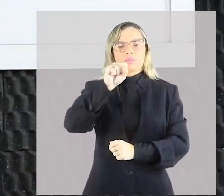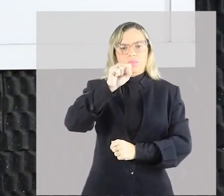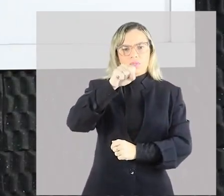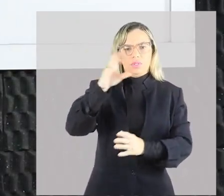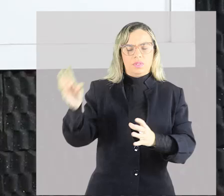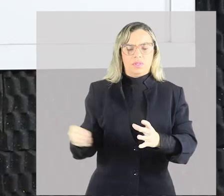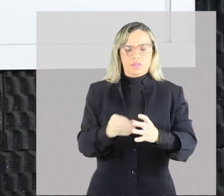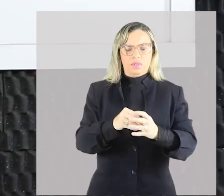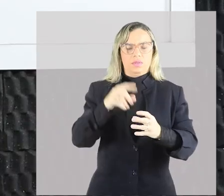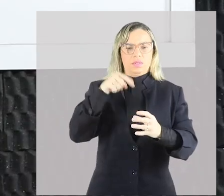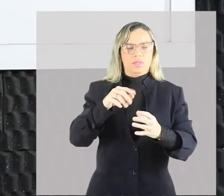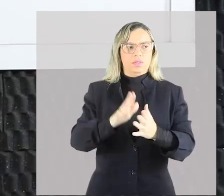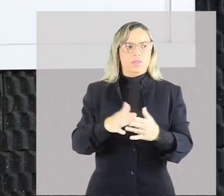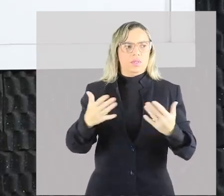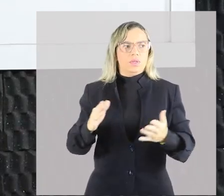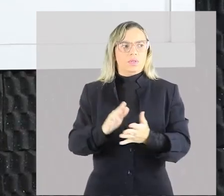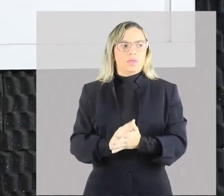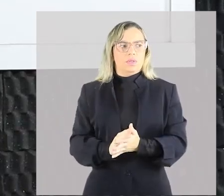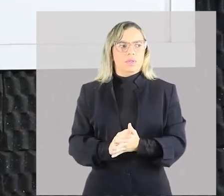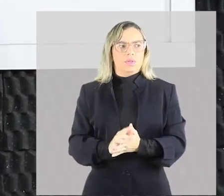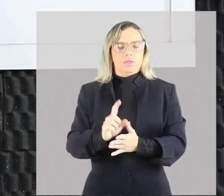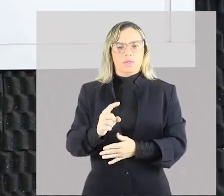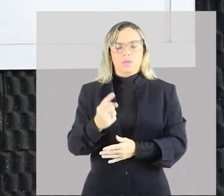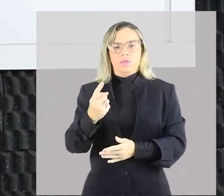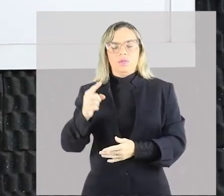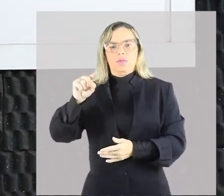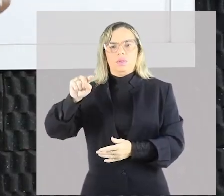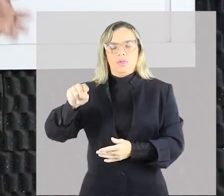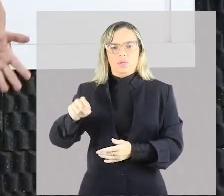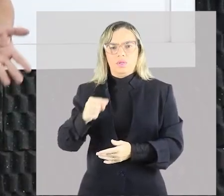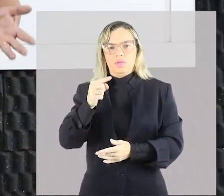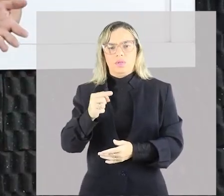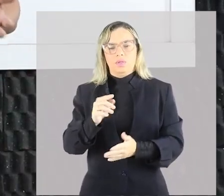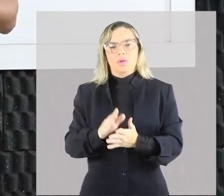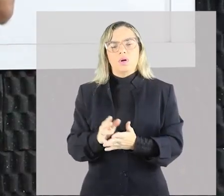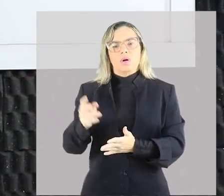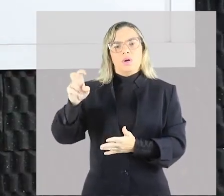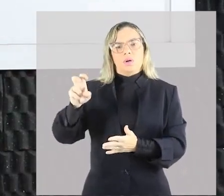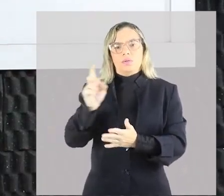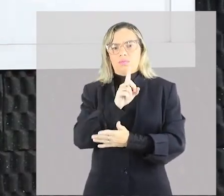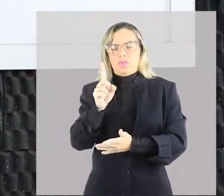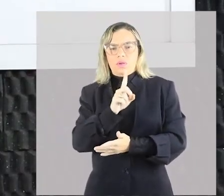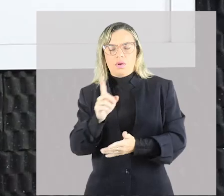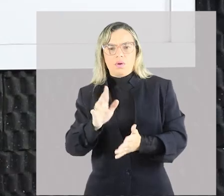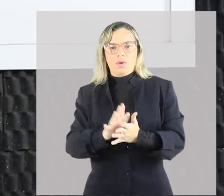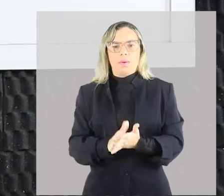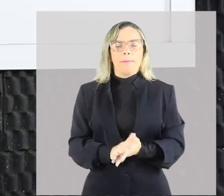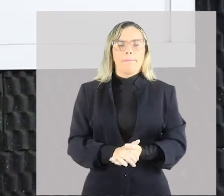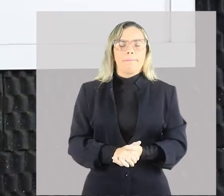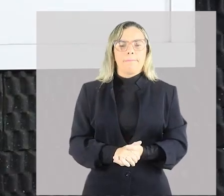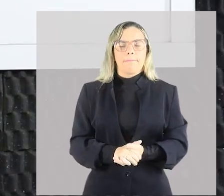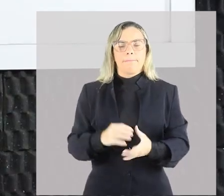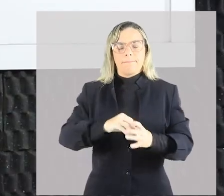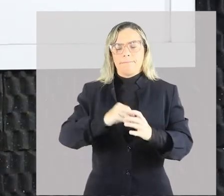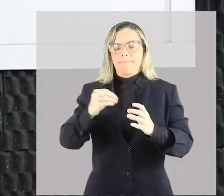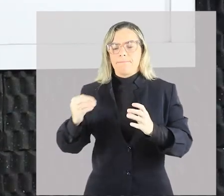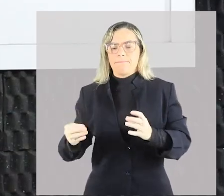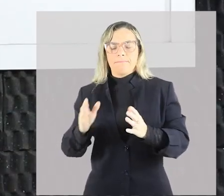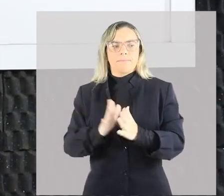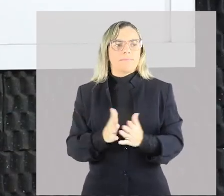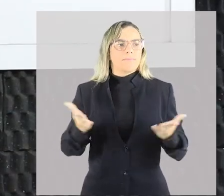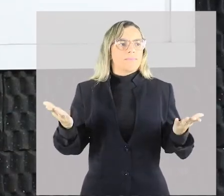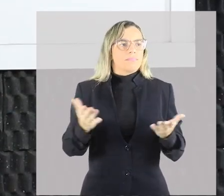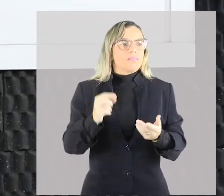O número 1/2 pertence ao conjunto B? Não pertence. Certo? Então veja só, se eu tenho uma situação